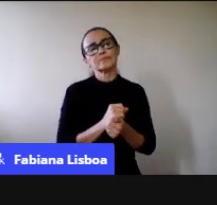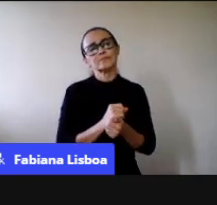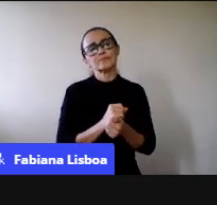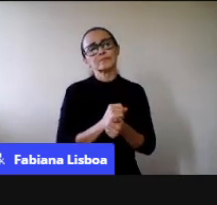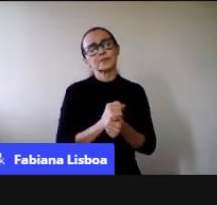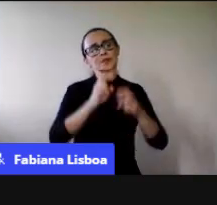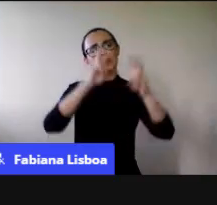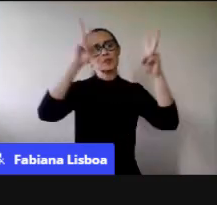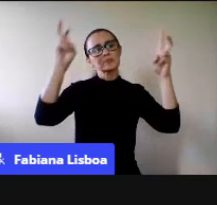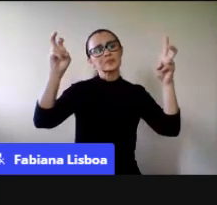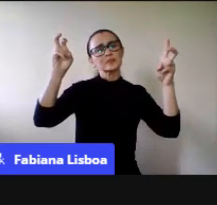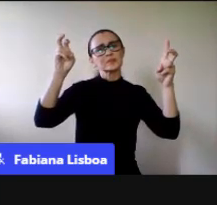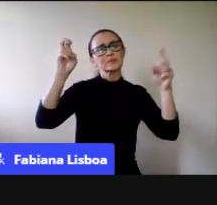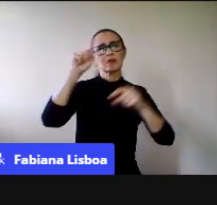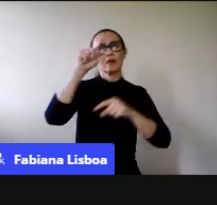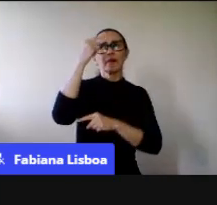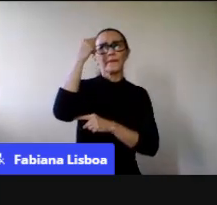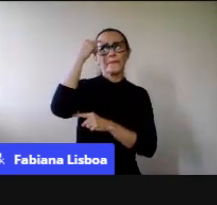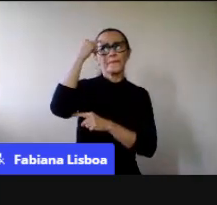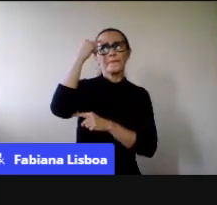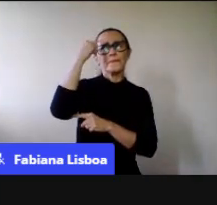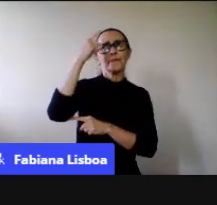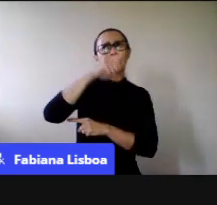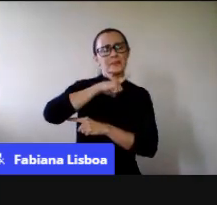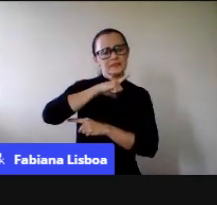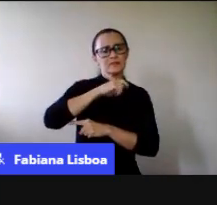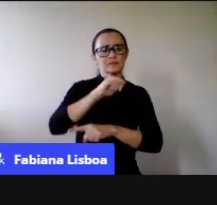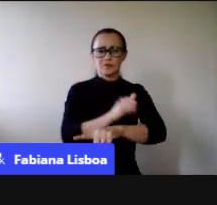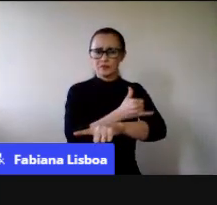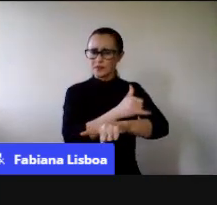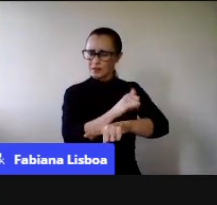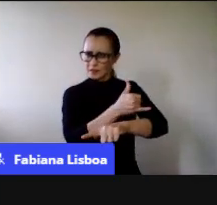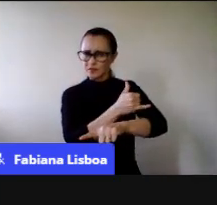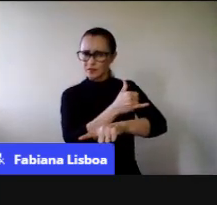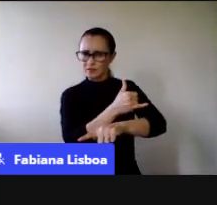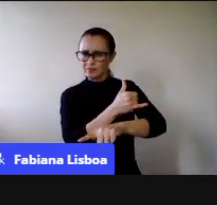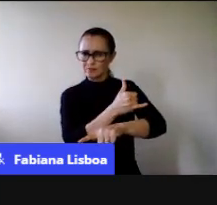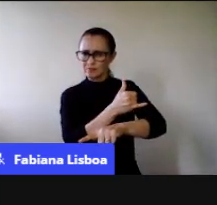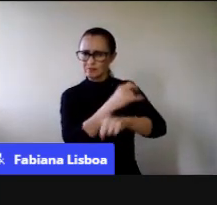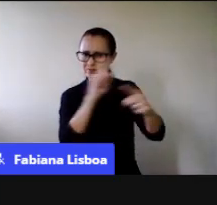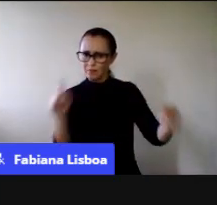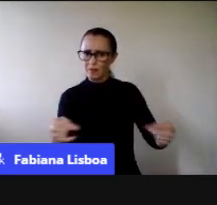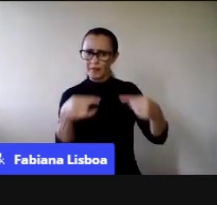fiquei pensando, eu falei, será que a gente tem alguma estratégia, né, que funcione, que dê certo?